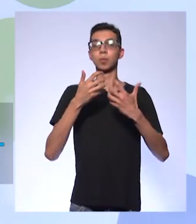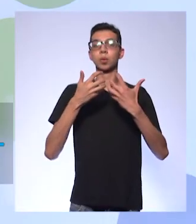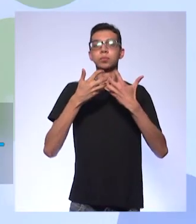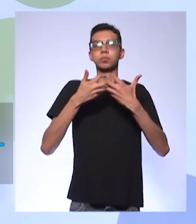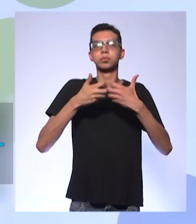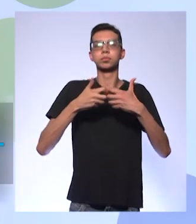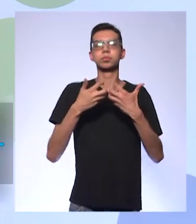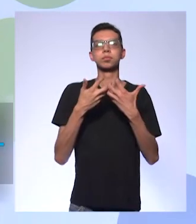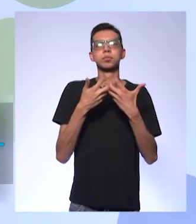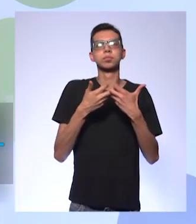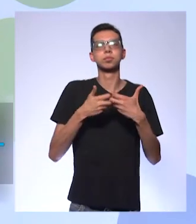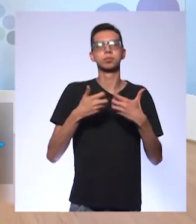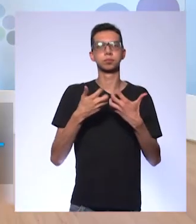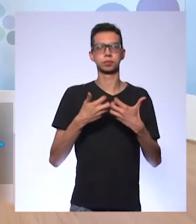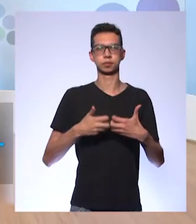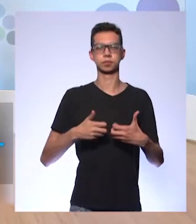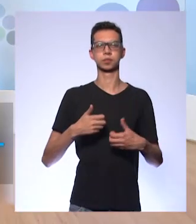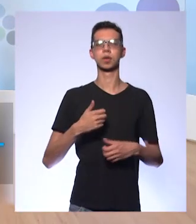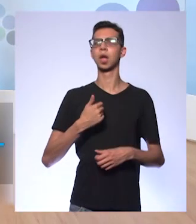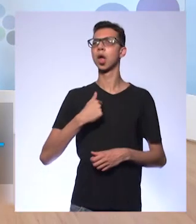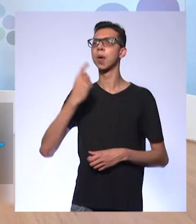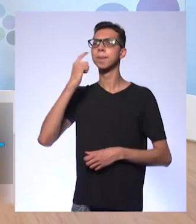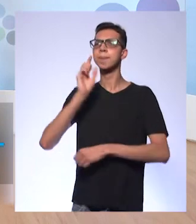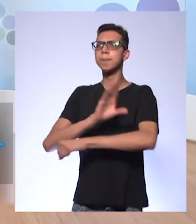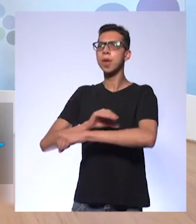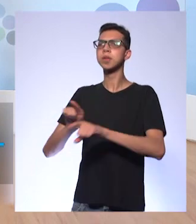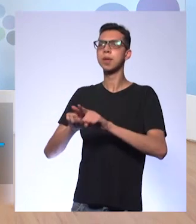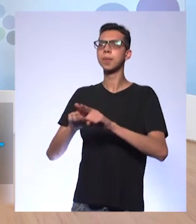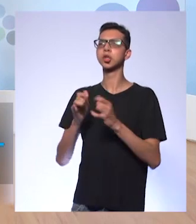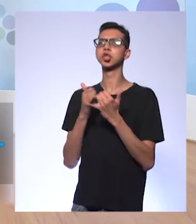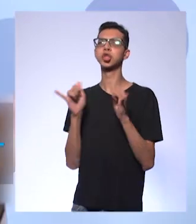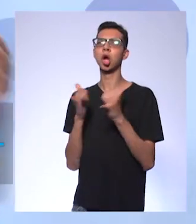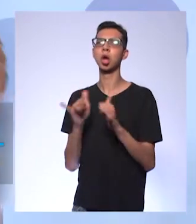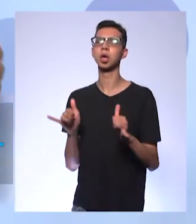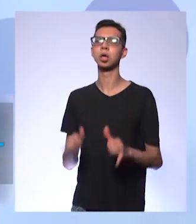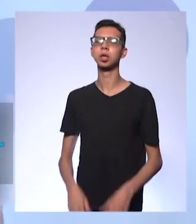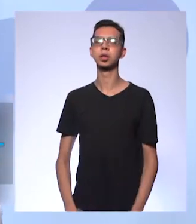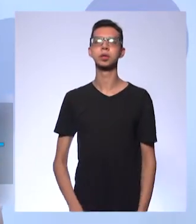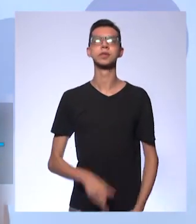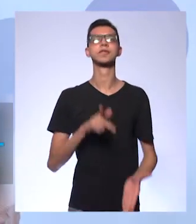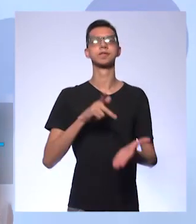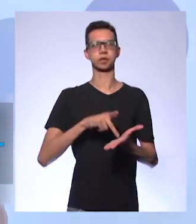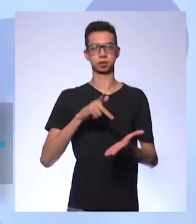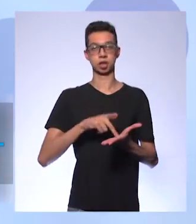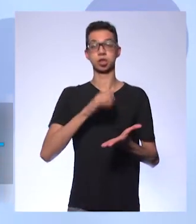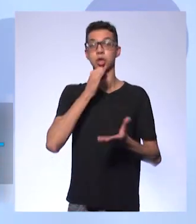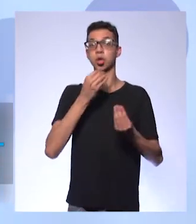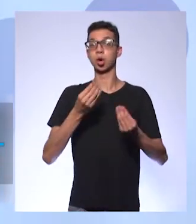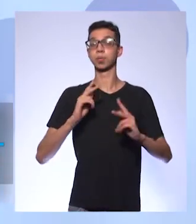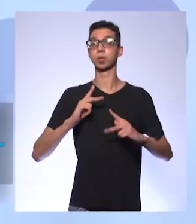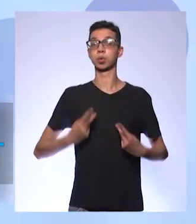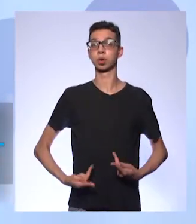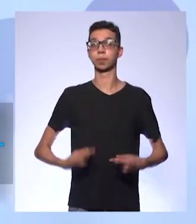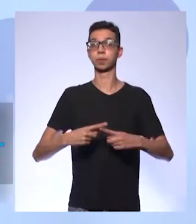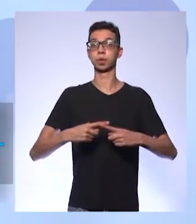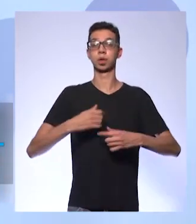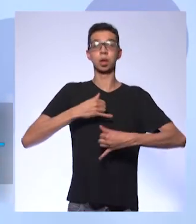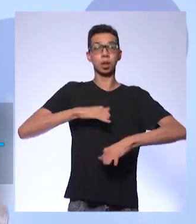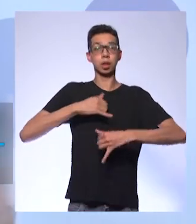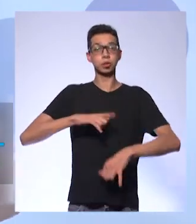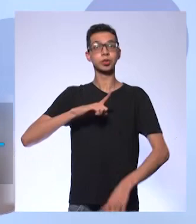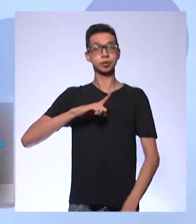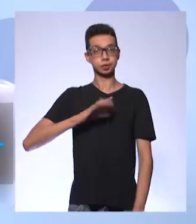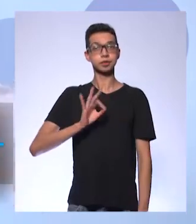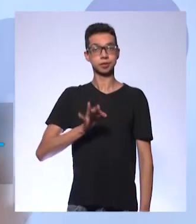em musculatura, eu fiquei pensando no choque. É isso aí, né? O corpo humano funciona todo a partir de corrente elétrica, né? E